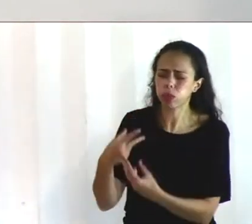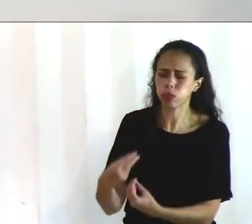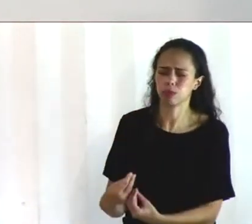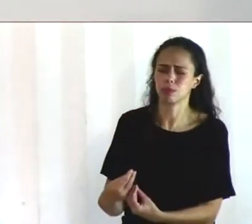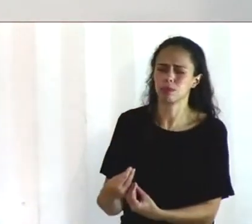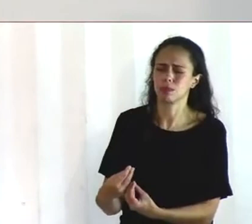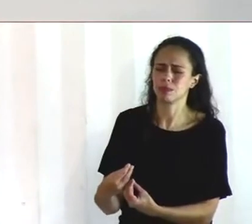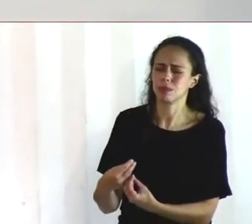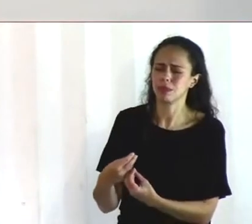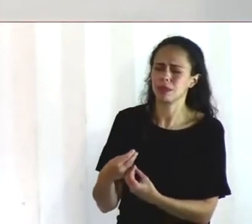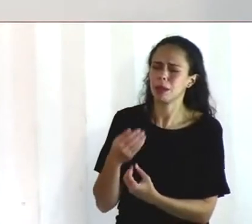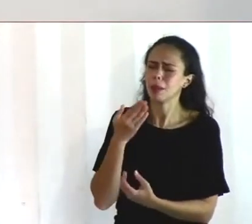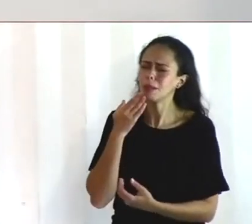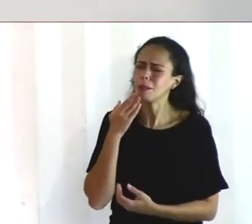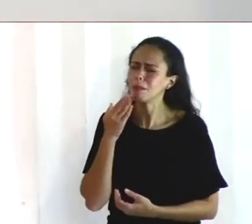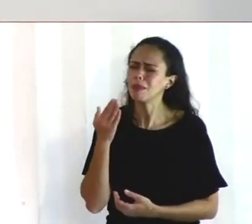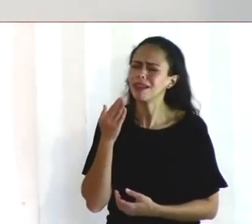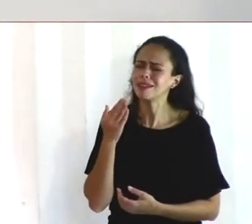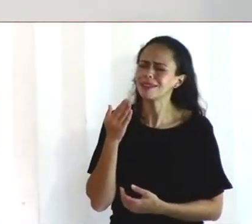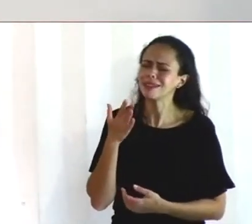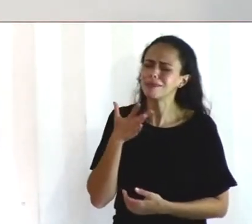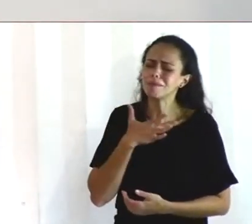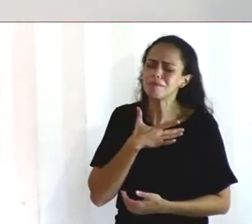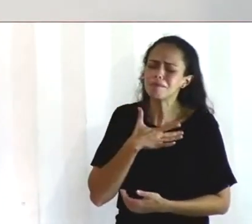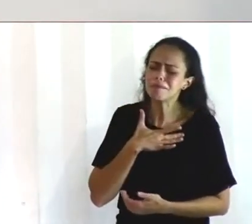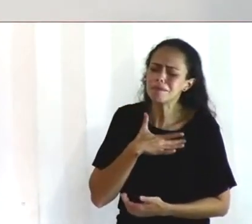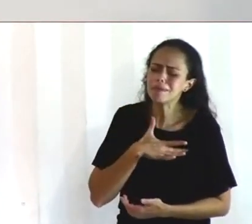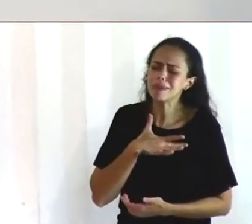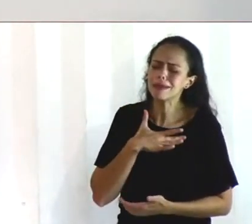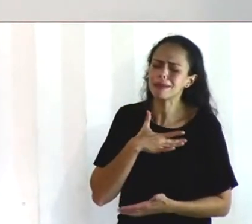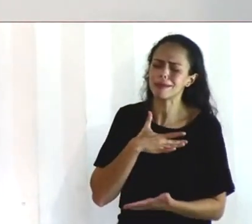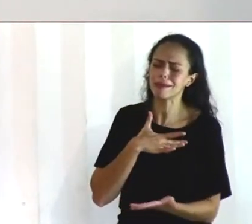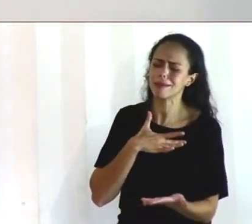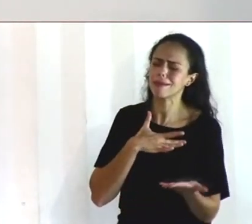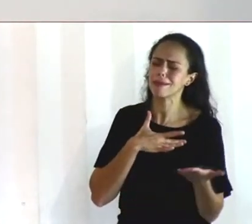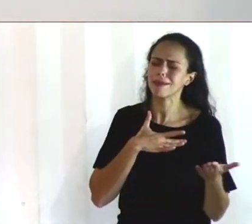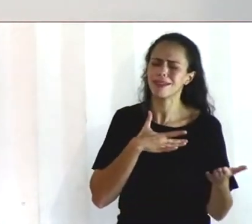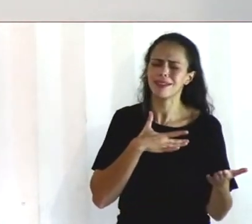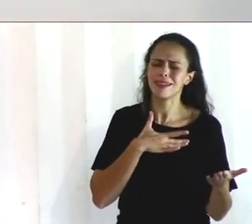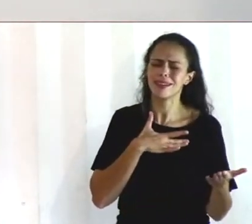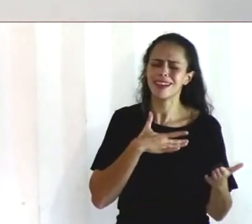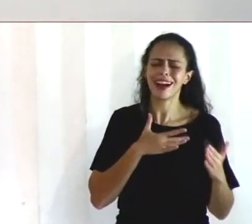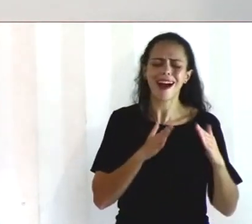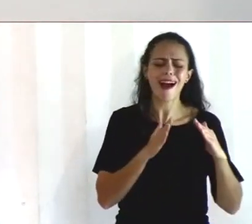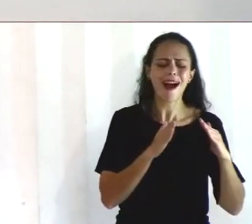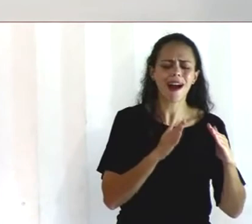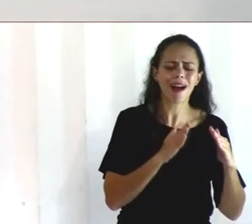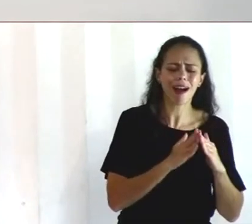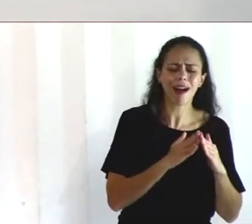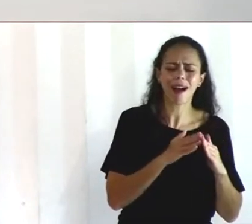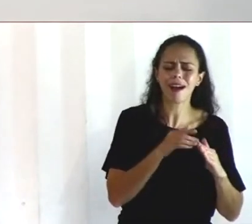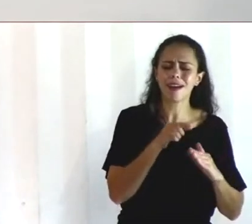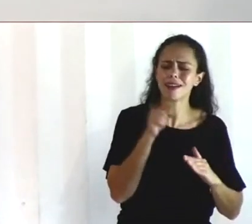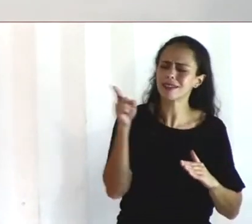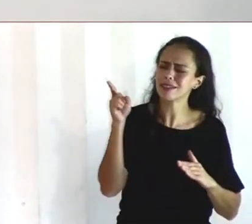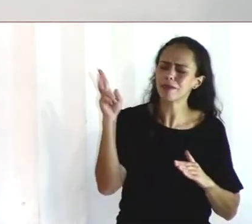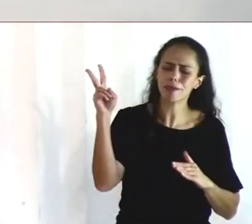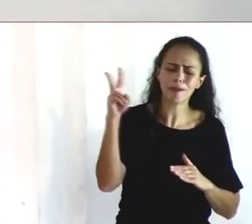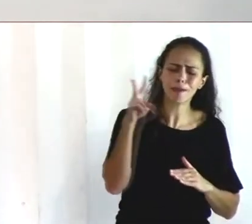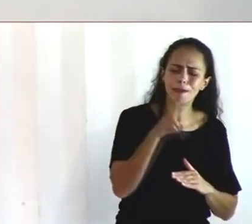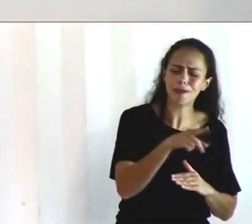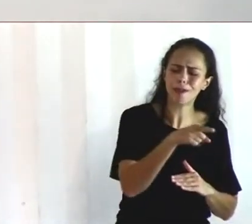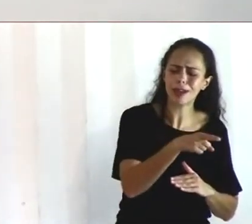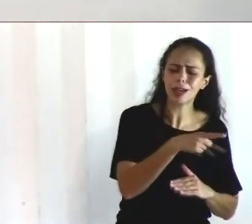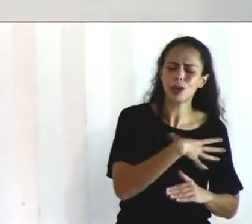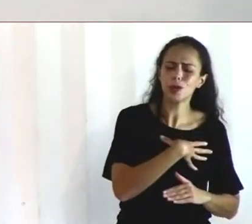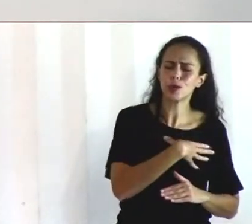clamo por Tua misericórdia. Senhor, se o Senhor encontrar dentro das nossas casas nossos filhos descrentes,